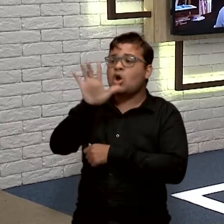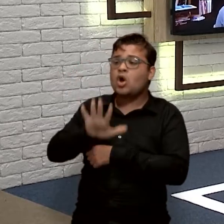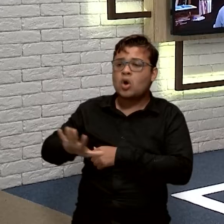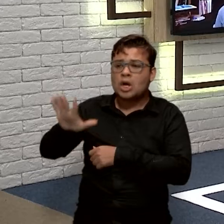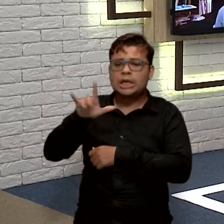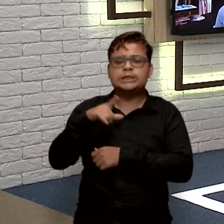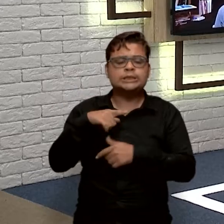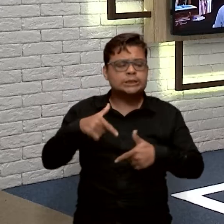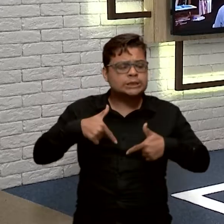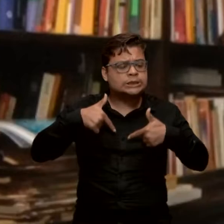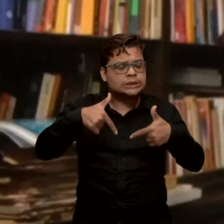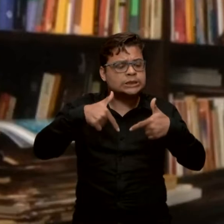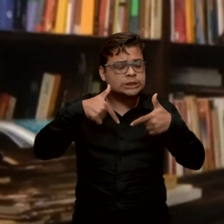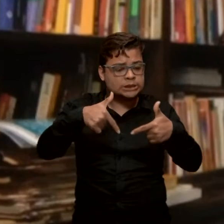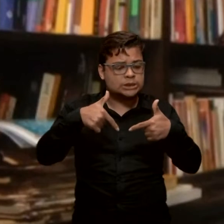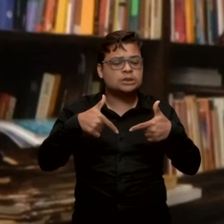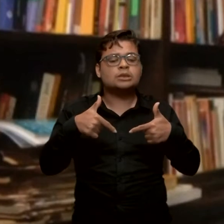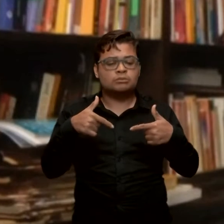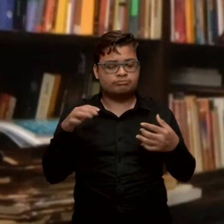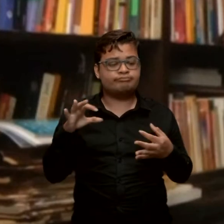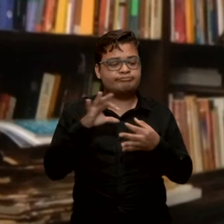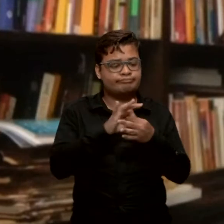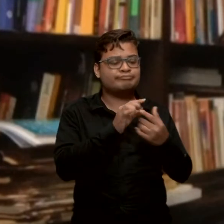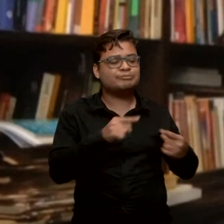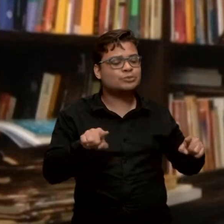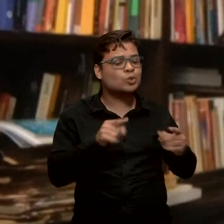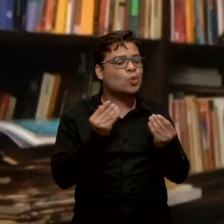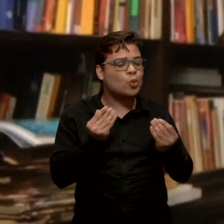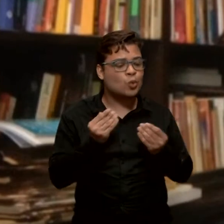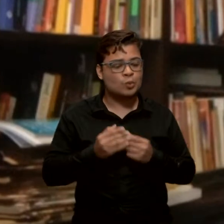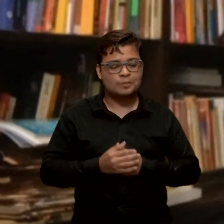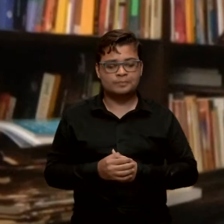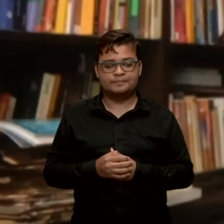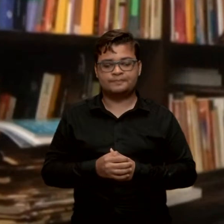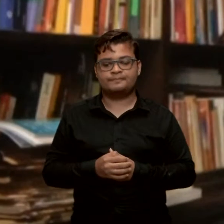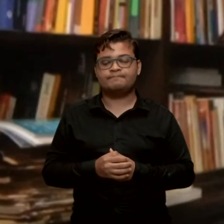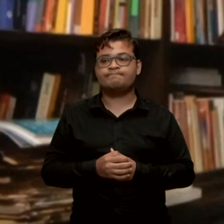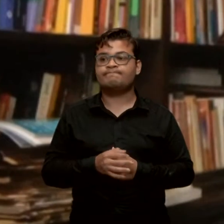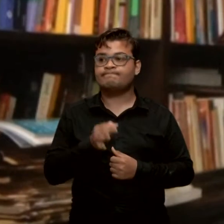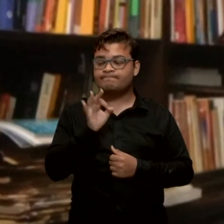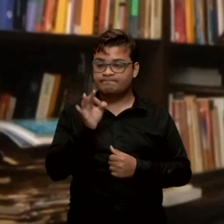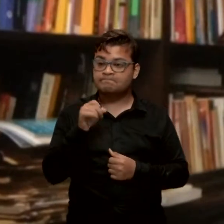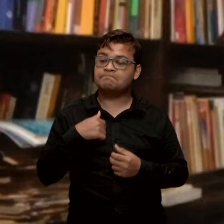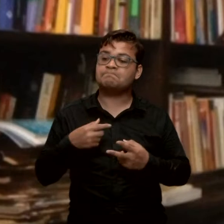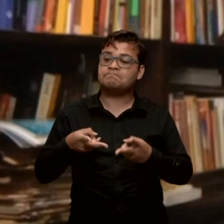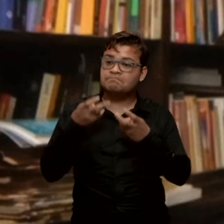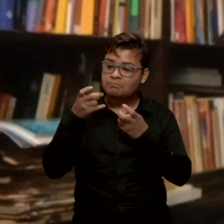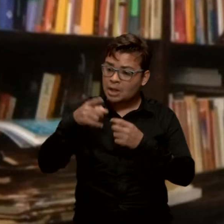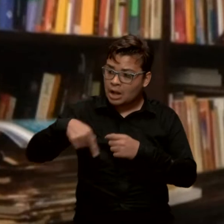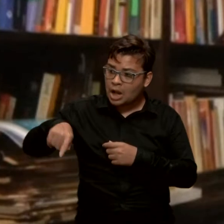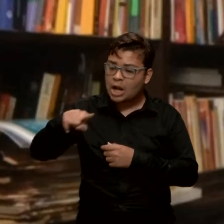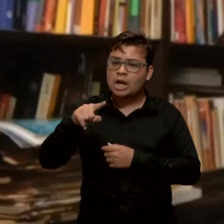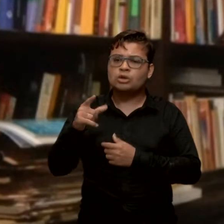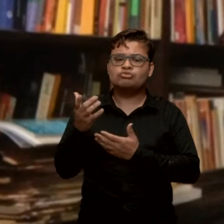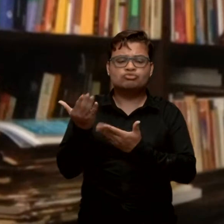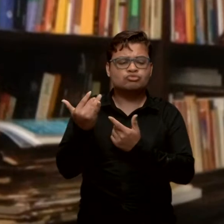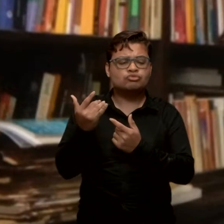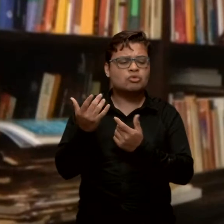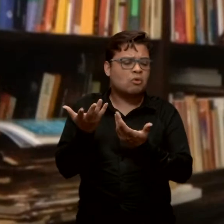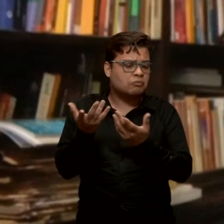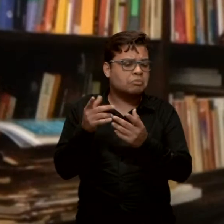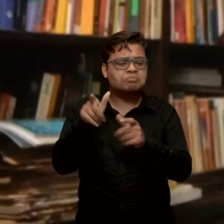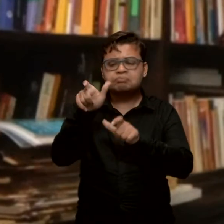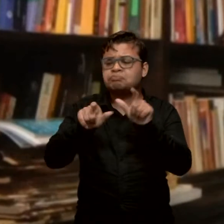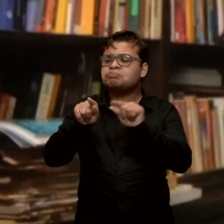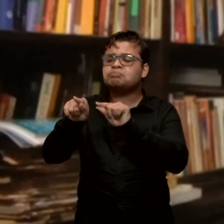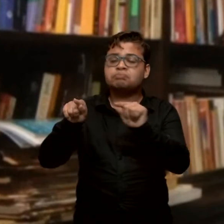Sim. Então, eu acho que a resistência está na própria experiência desses sujeitos aí, né? Assim, que